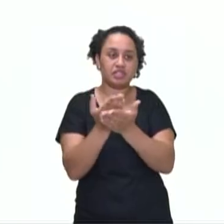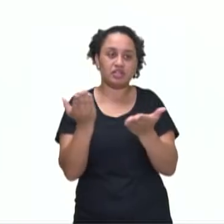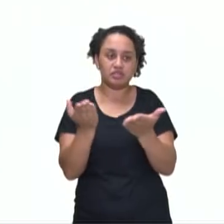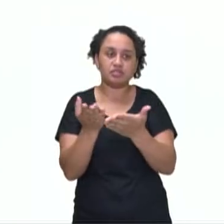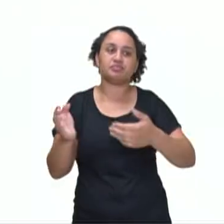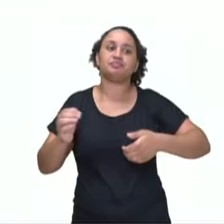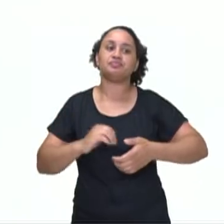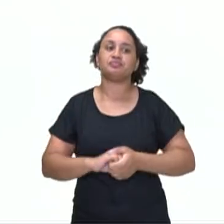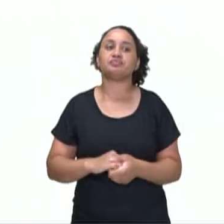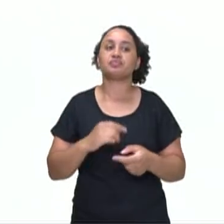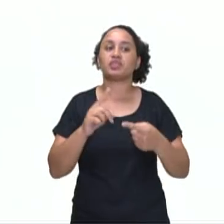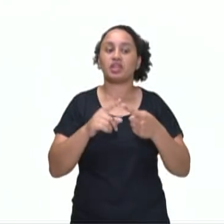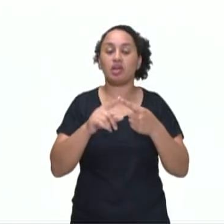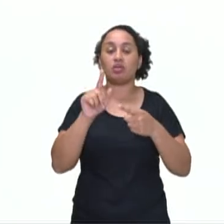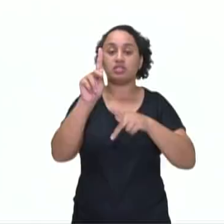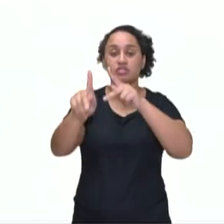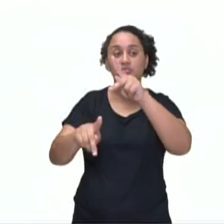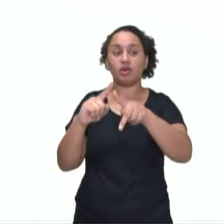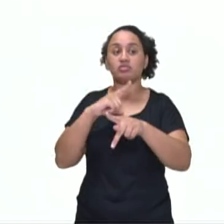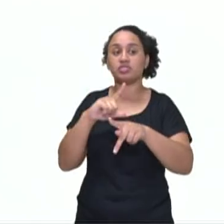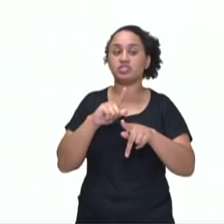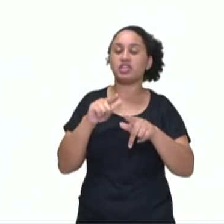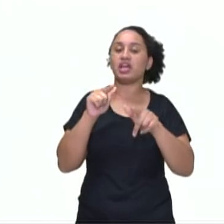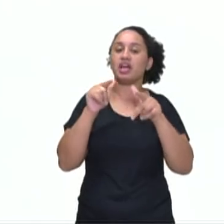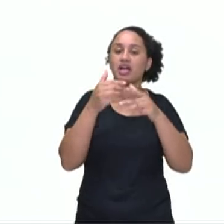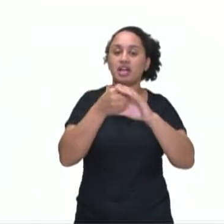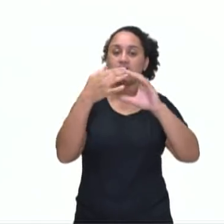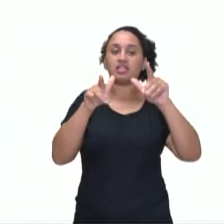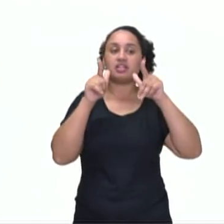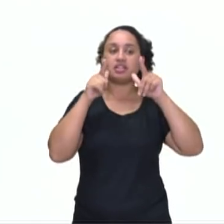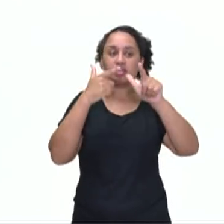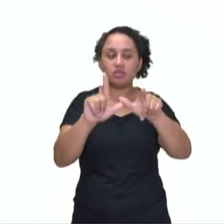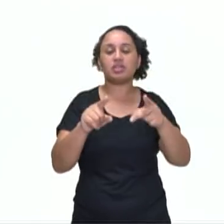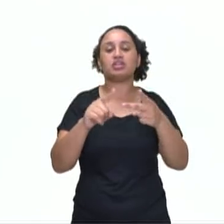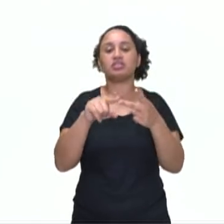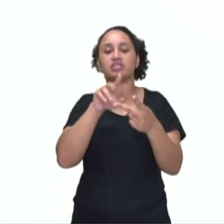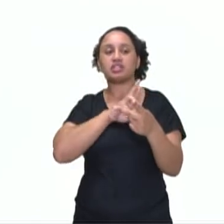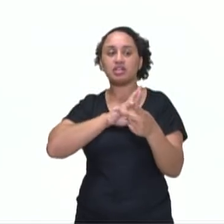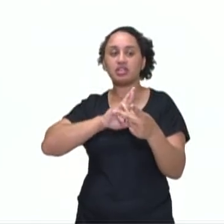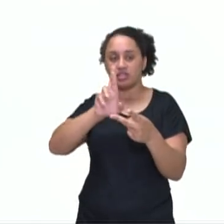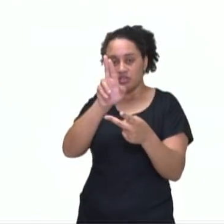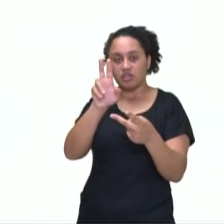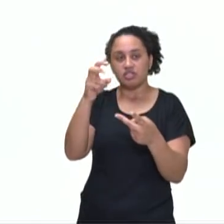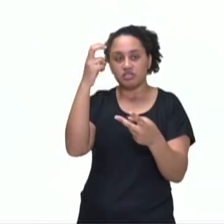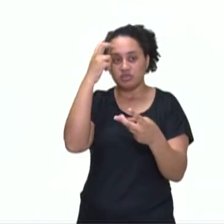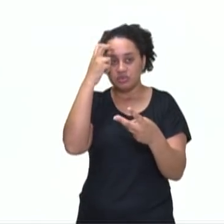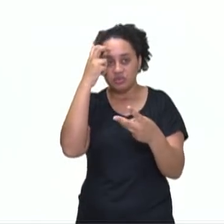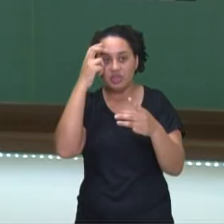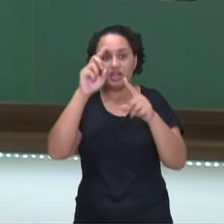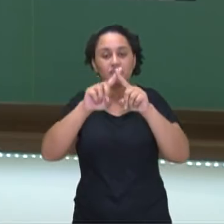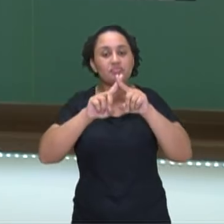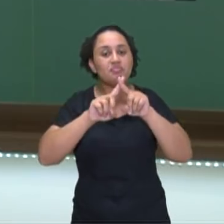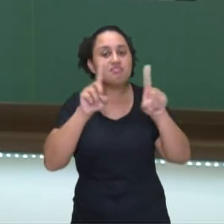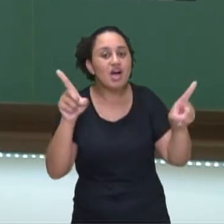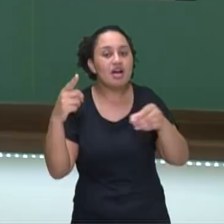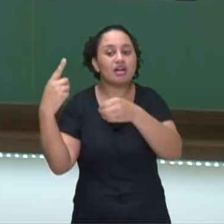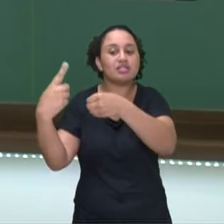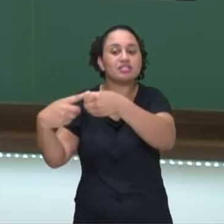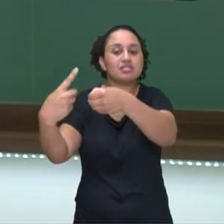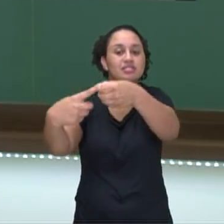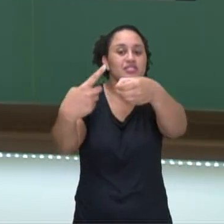Os Yorubás tinham o mesmo tronco linguística, mesma matriz religiosa, cultura parecida, mas